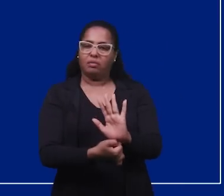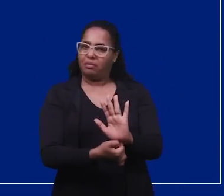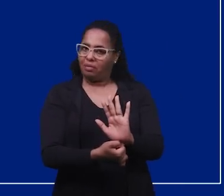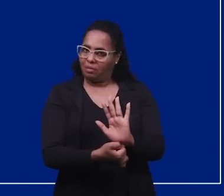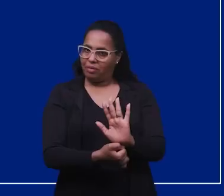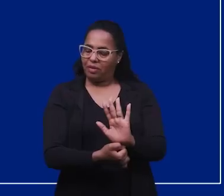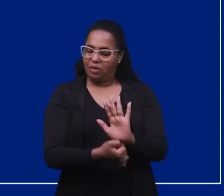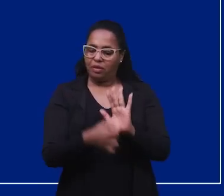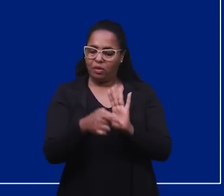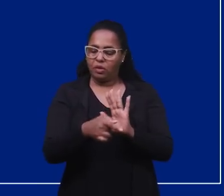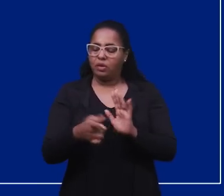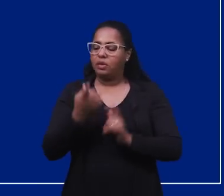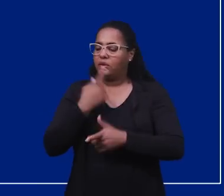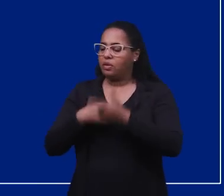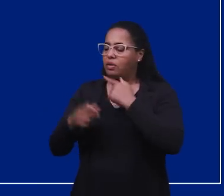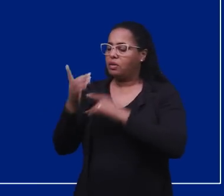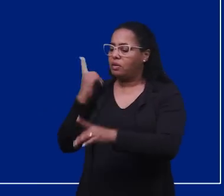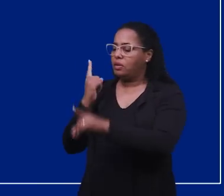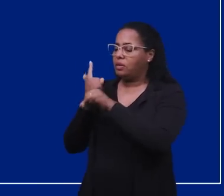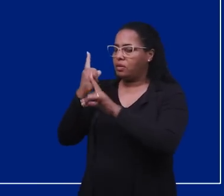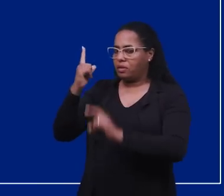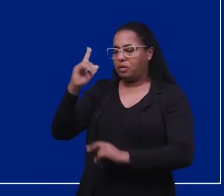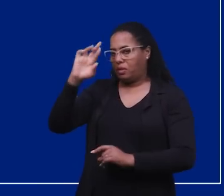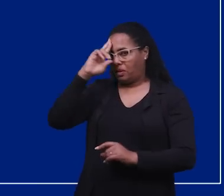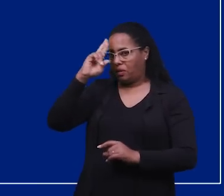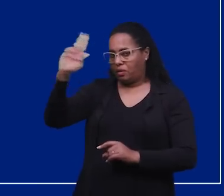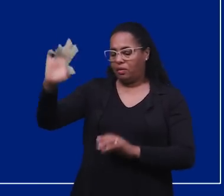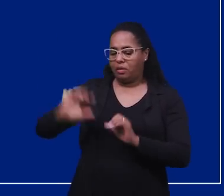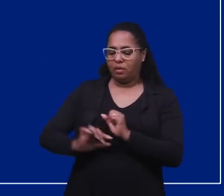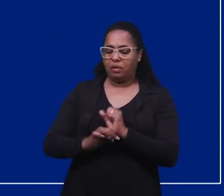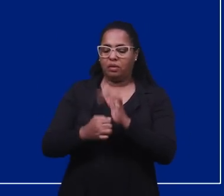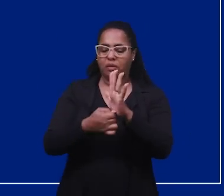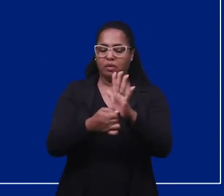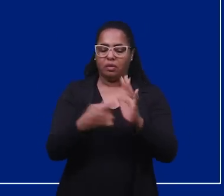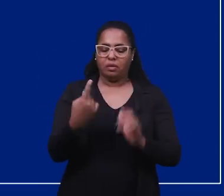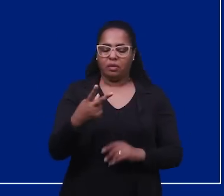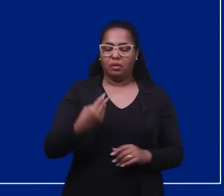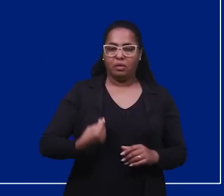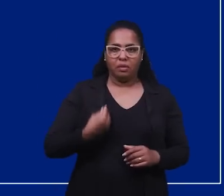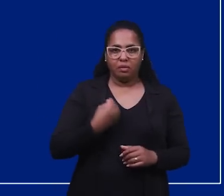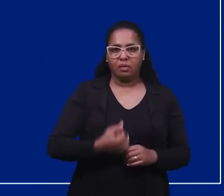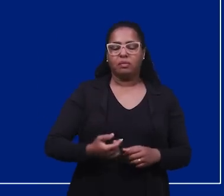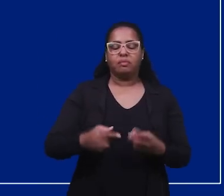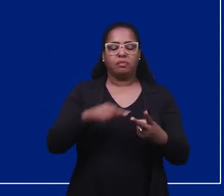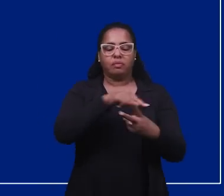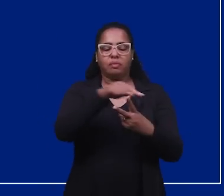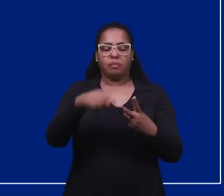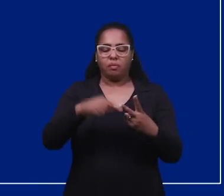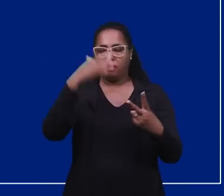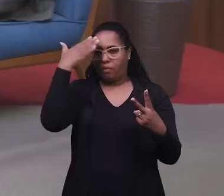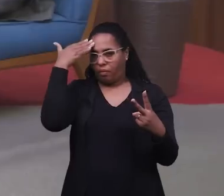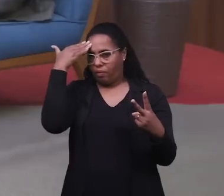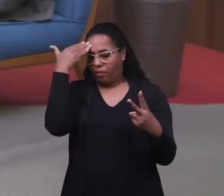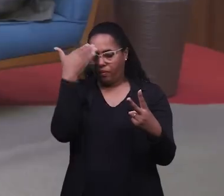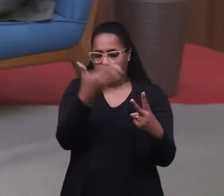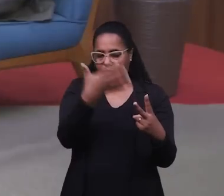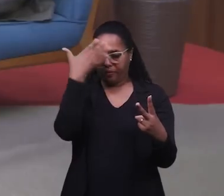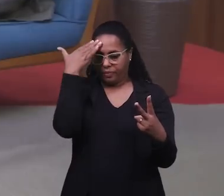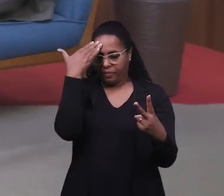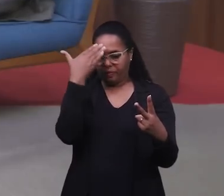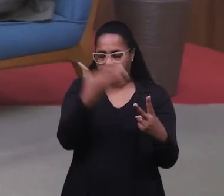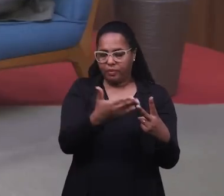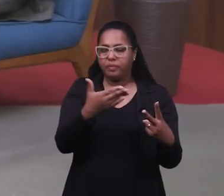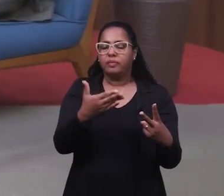a ela que o buscava. Ela o buscava e o Senhor, então, se revelou à sua vida. Eu agradeço a Bárbara e a